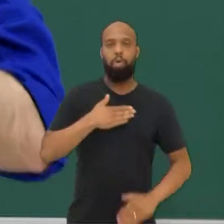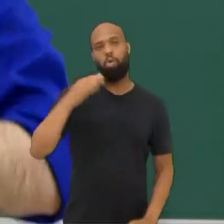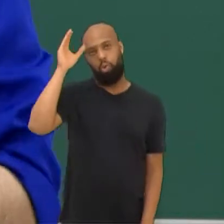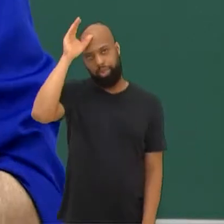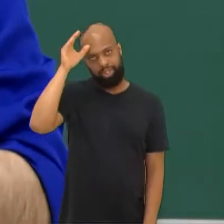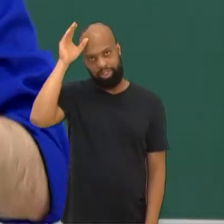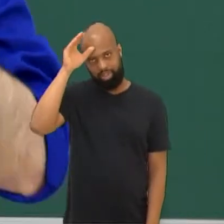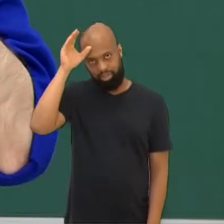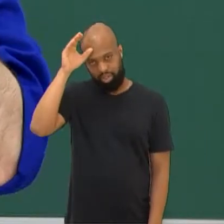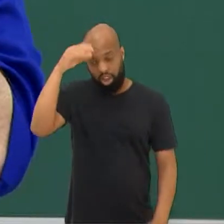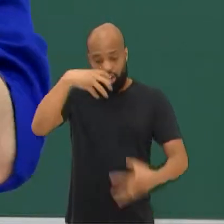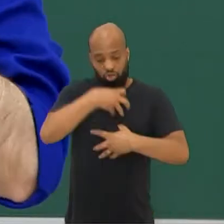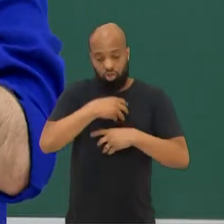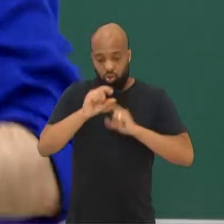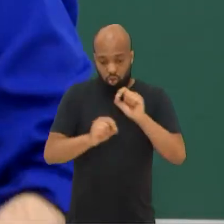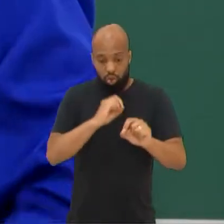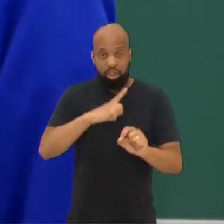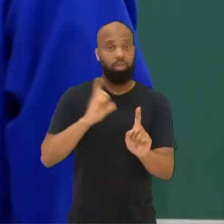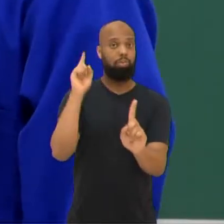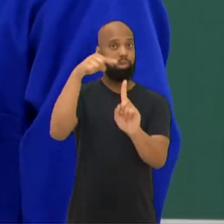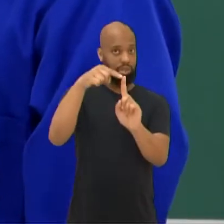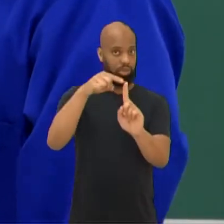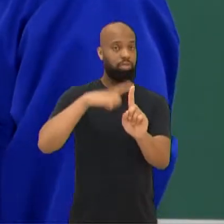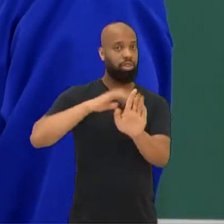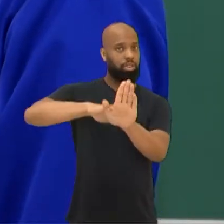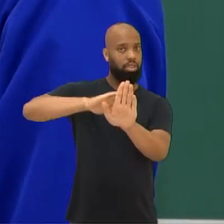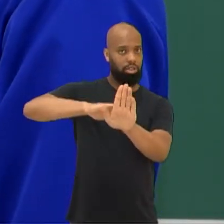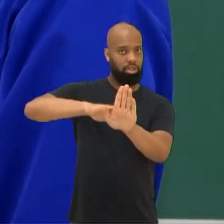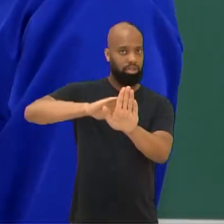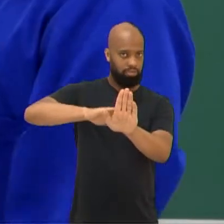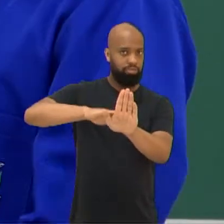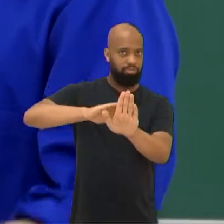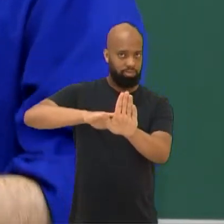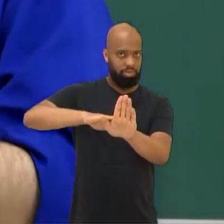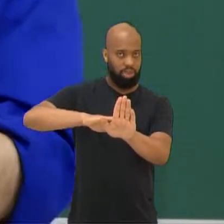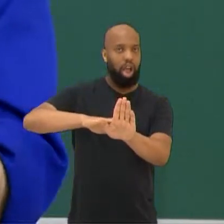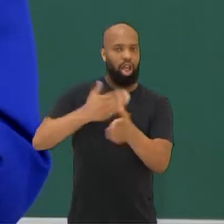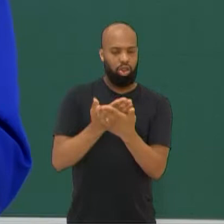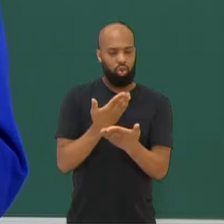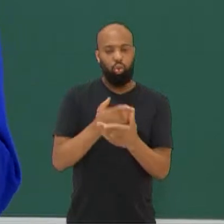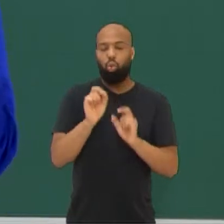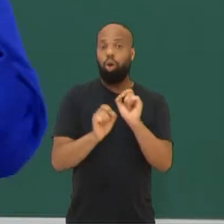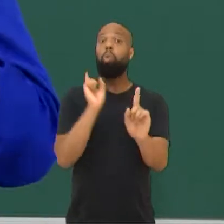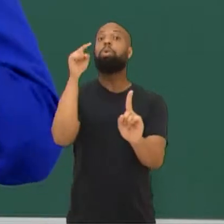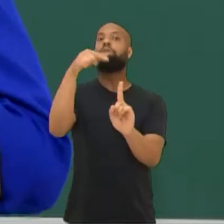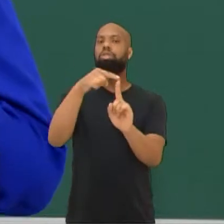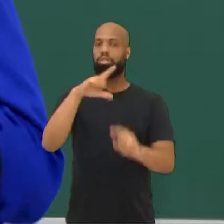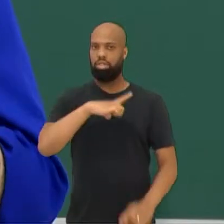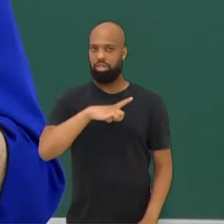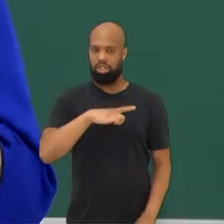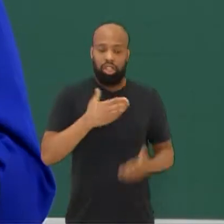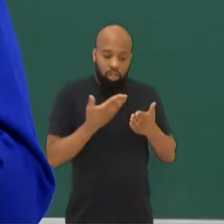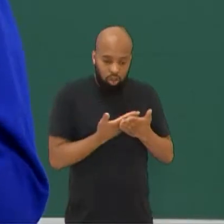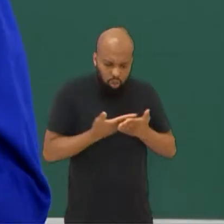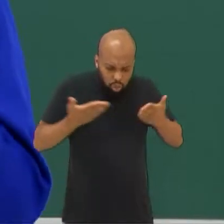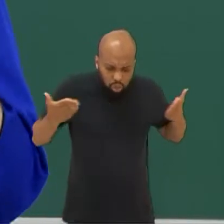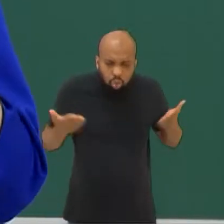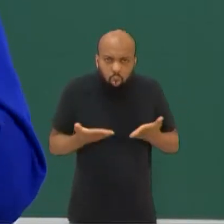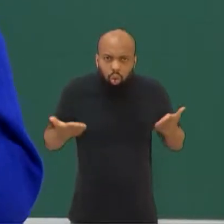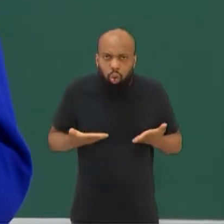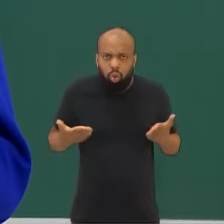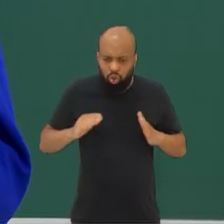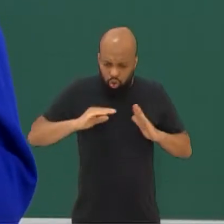se manifesta através de uma intenção. E daí ele vai trabalhar o conceito de intencionalidade. Nós não estamos trabalhando nessa aula